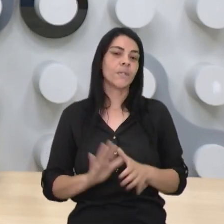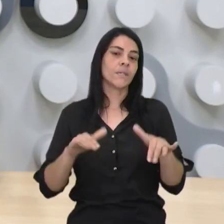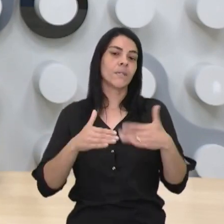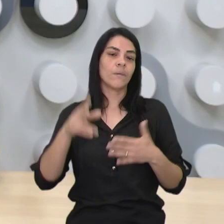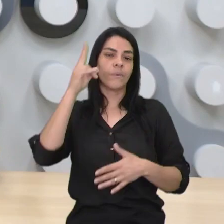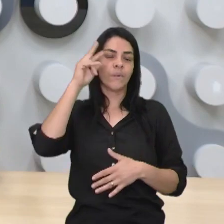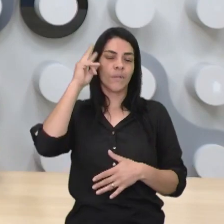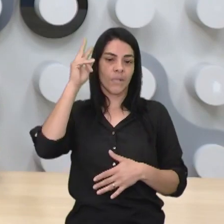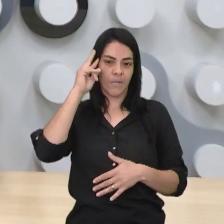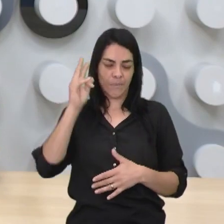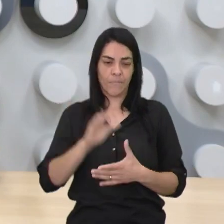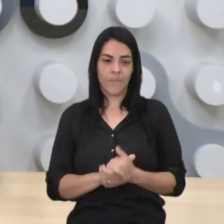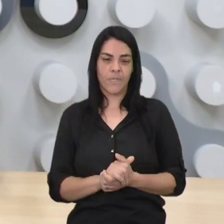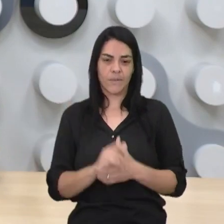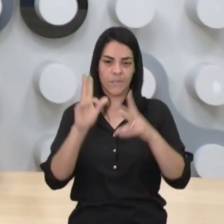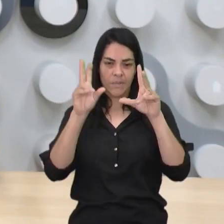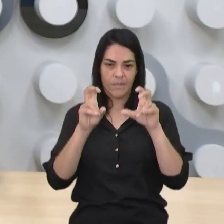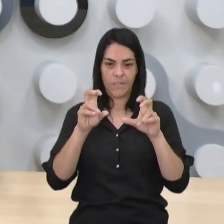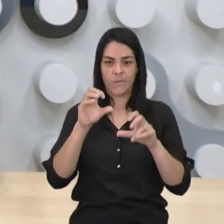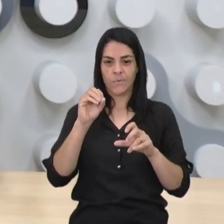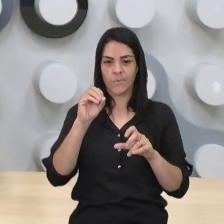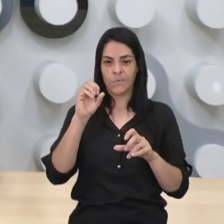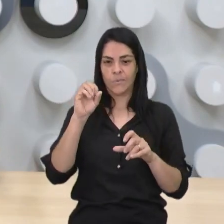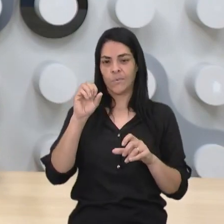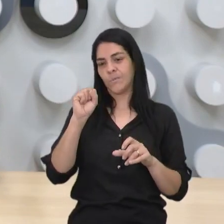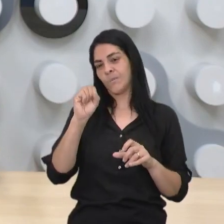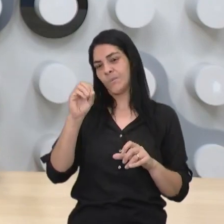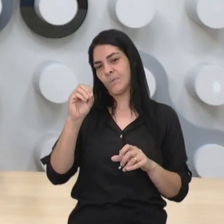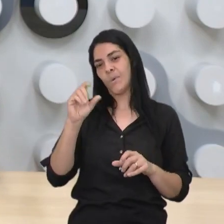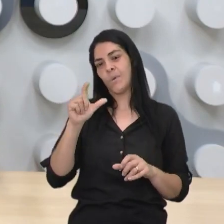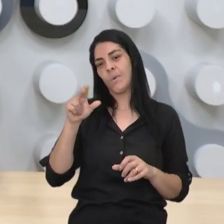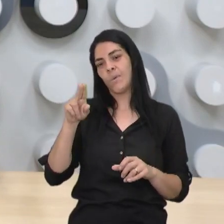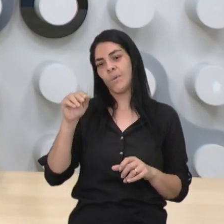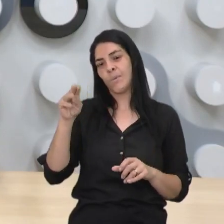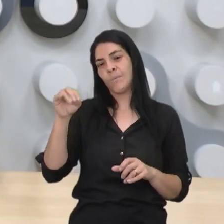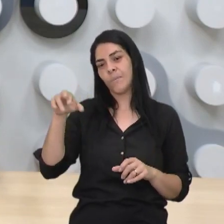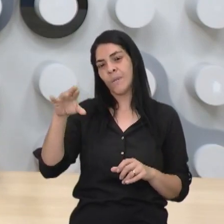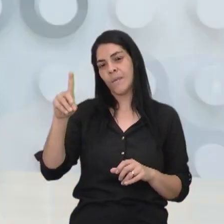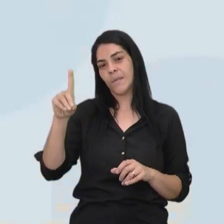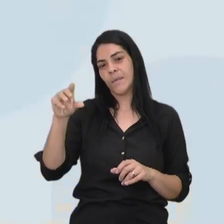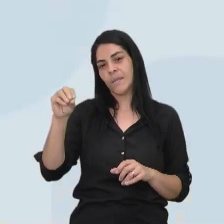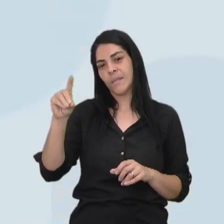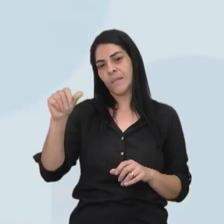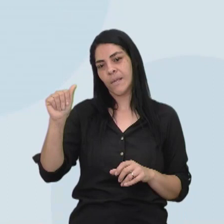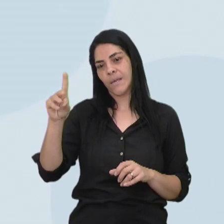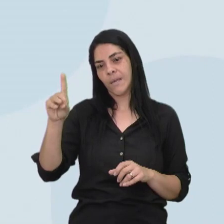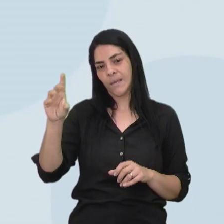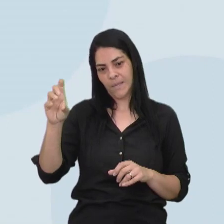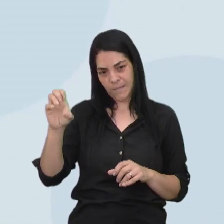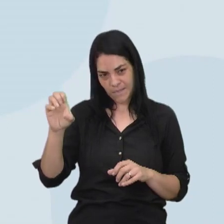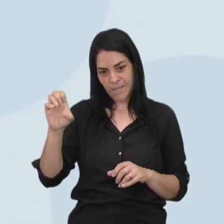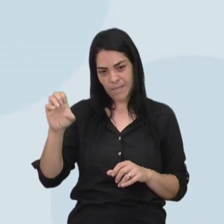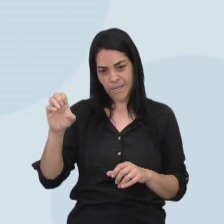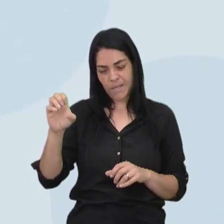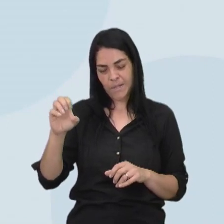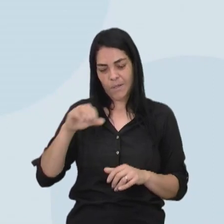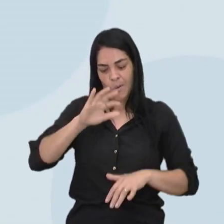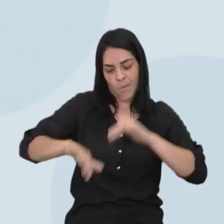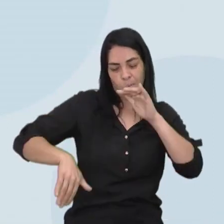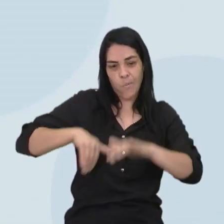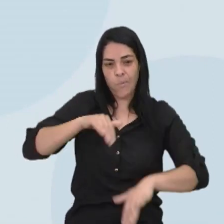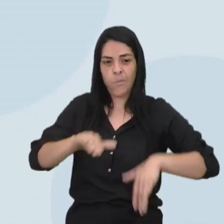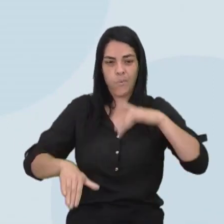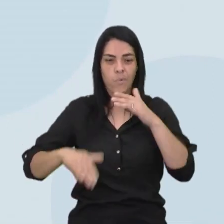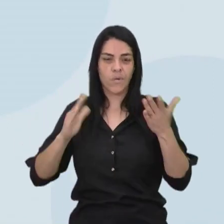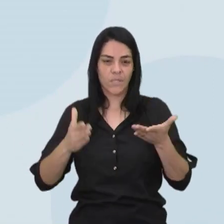questão da solubilidade, que foi o que a gente estava comentando, o que é mais importante numa situação de mergulho, é essa que eu falei para vocês. No nível